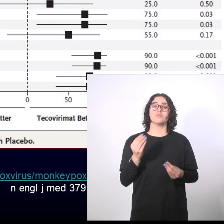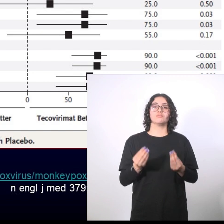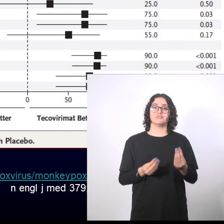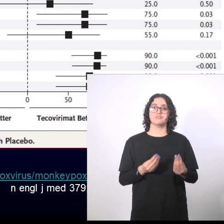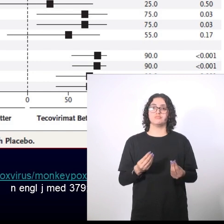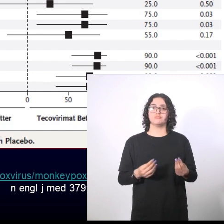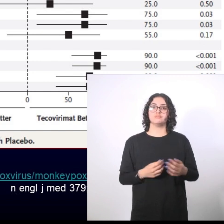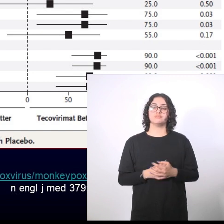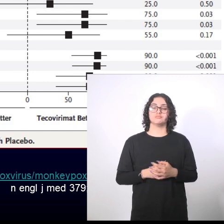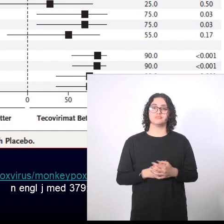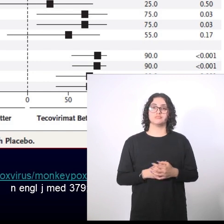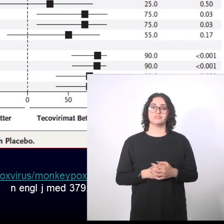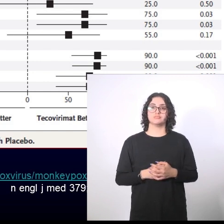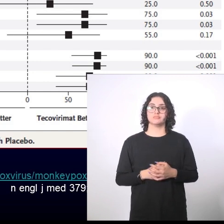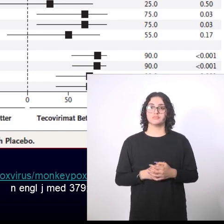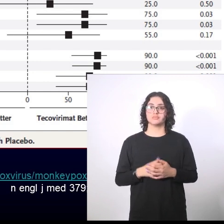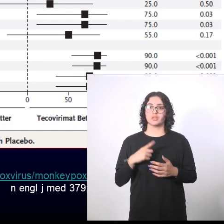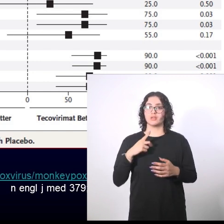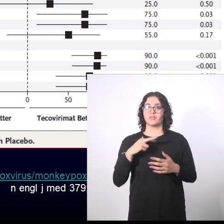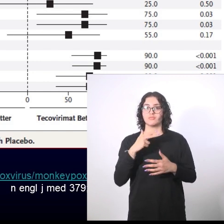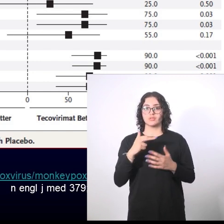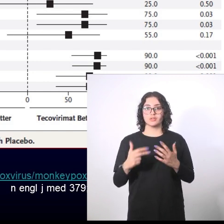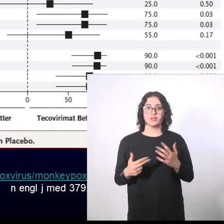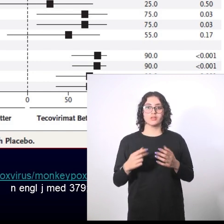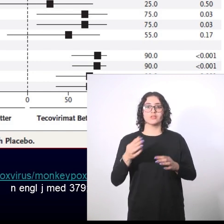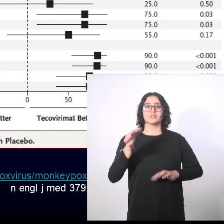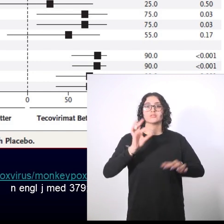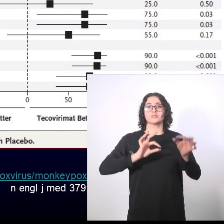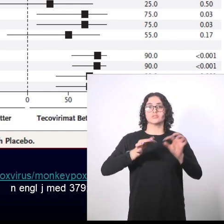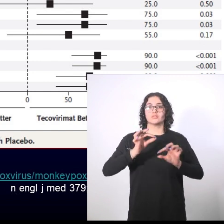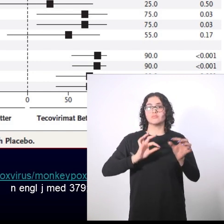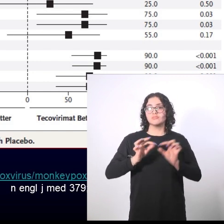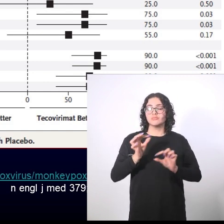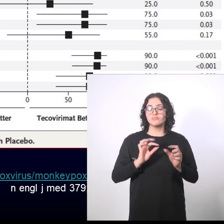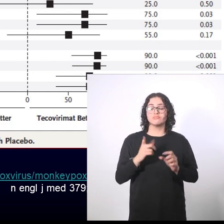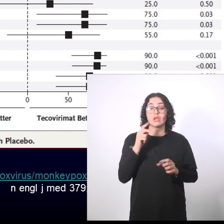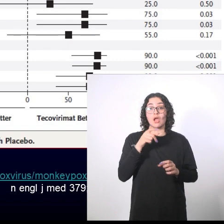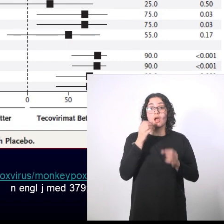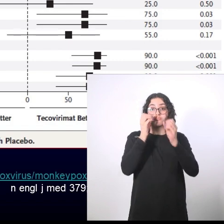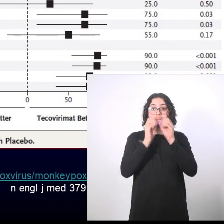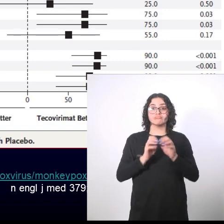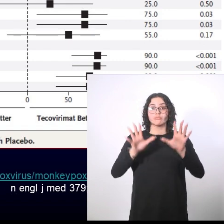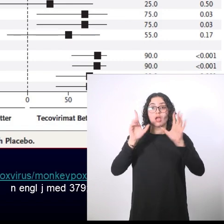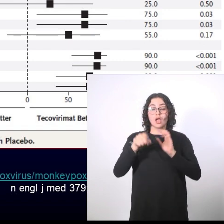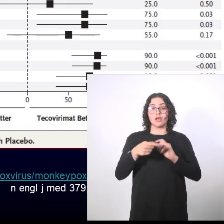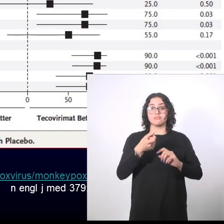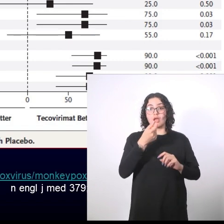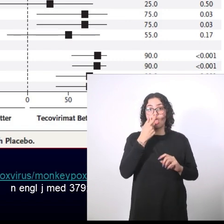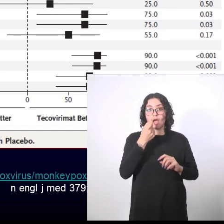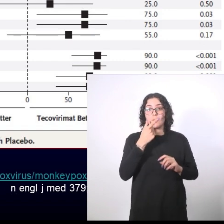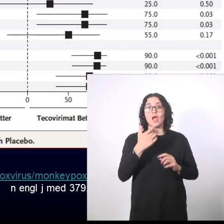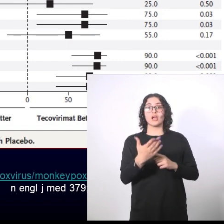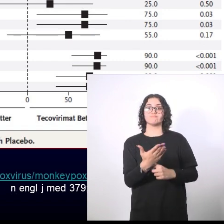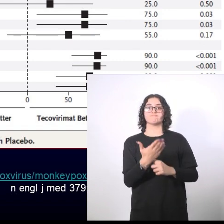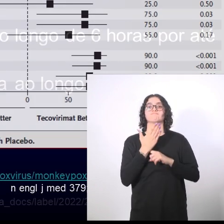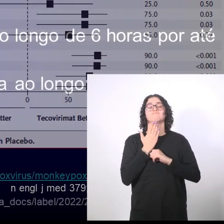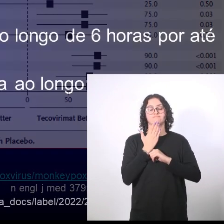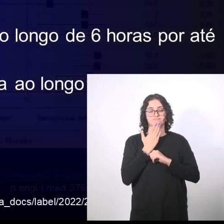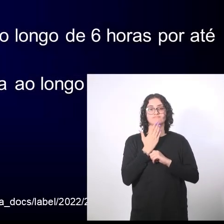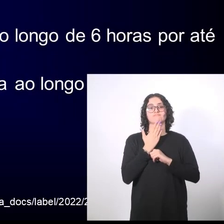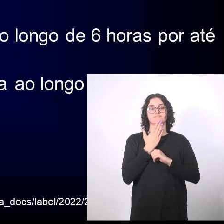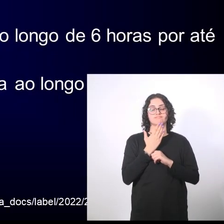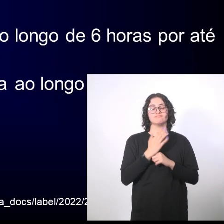confiança. Então, nas diversas dosagens, para os diversos desfechos, fica muito claro que é um medicamento que traz benefícios. Próximo.